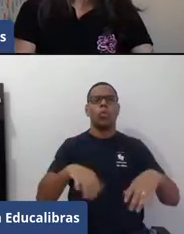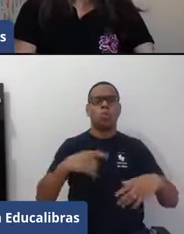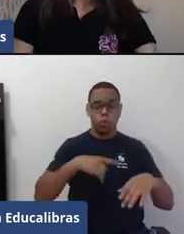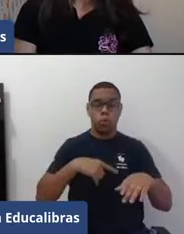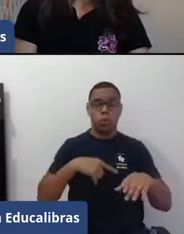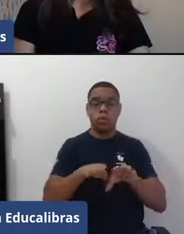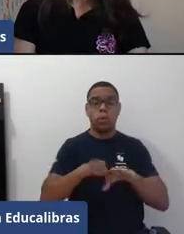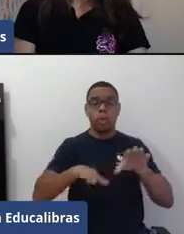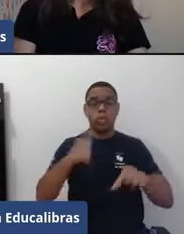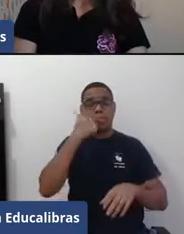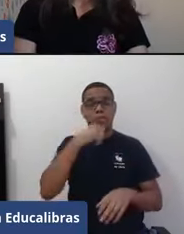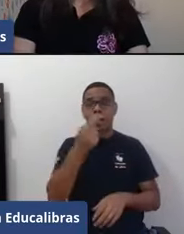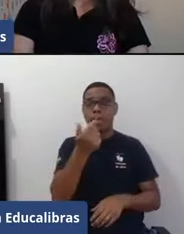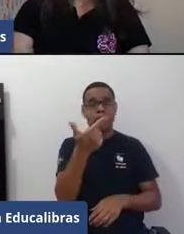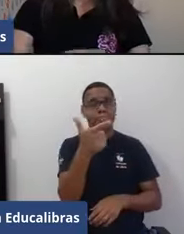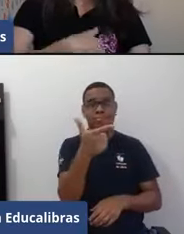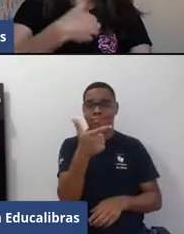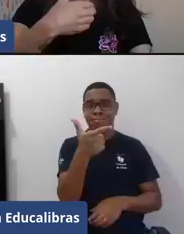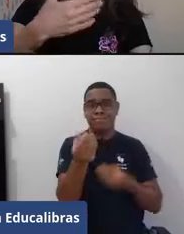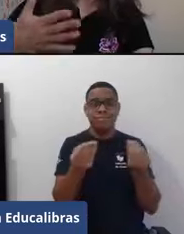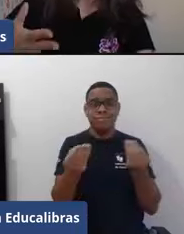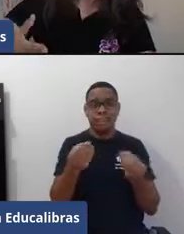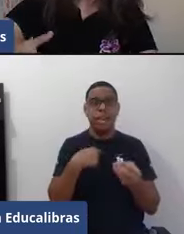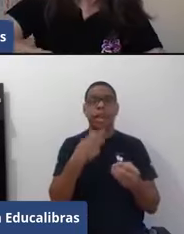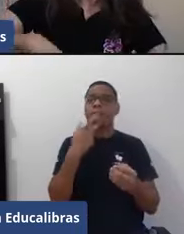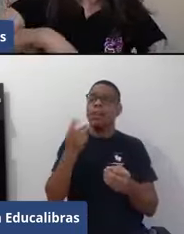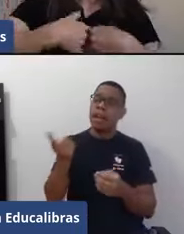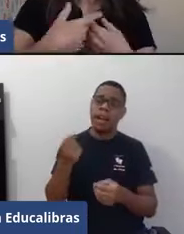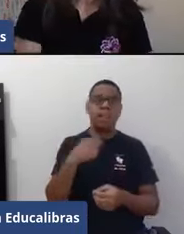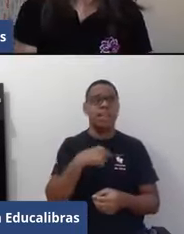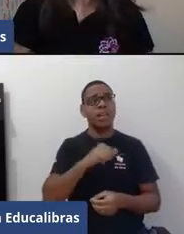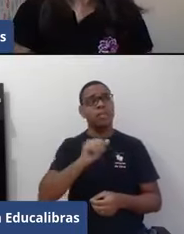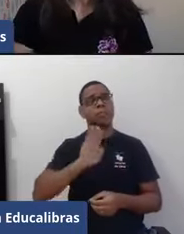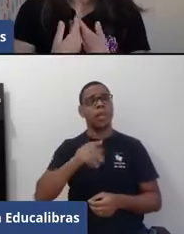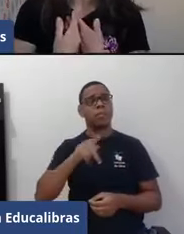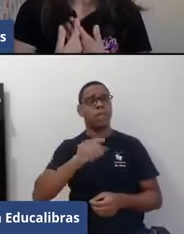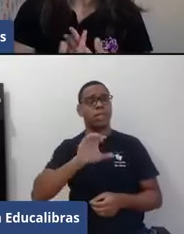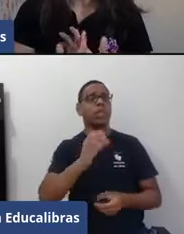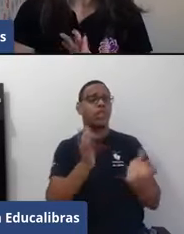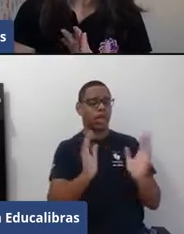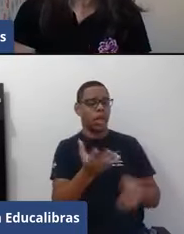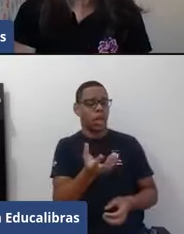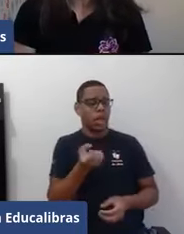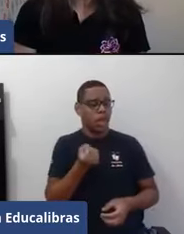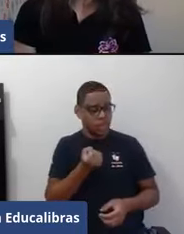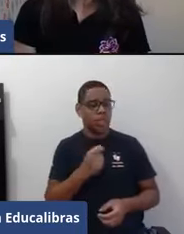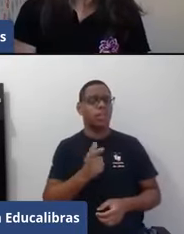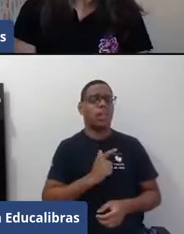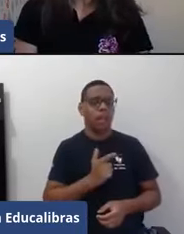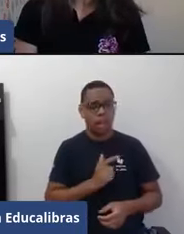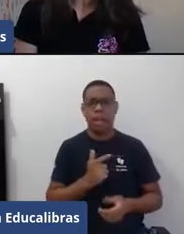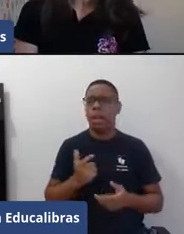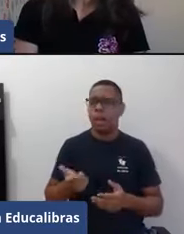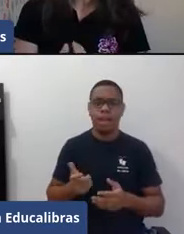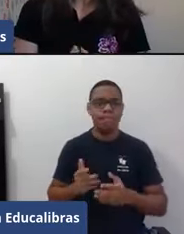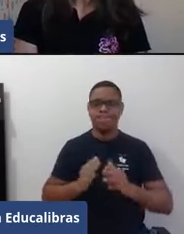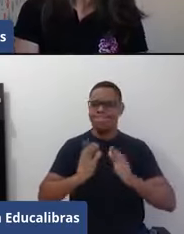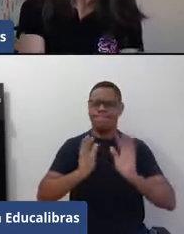têm recursos, a gente sabe disso, não adianta falar, mas ela recebe o BPC, ela recebe, gente, está muito fora da